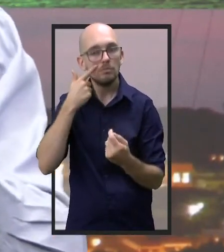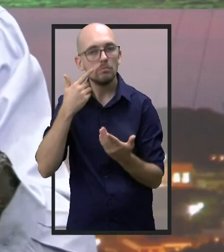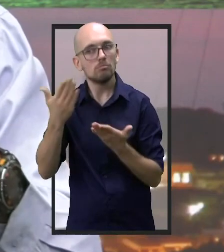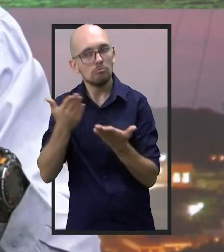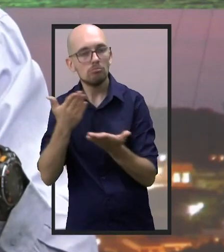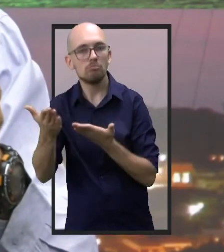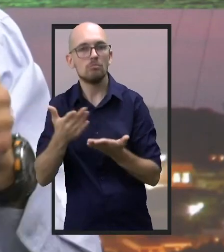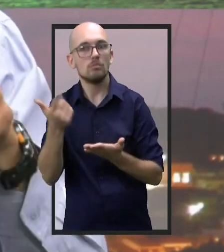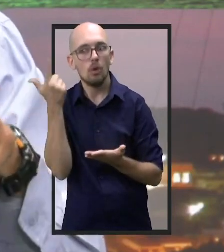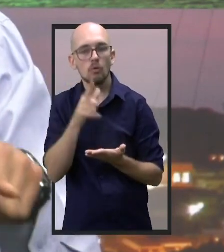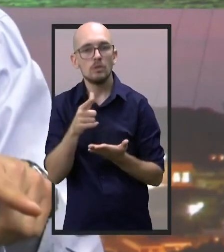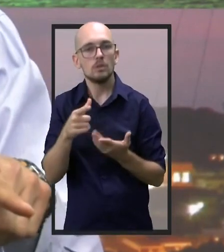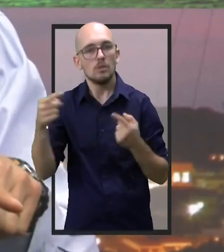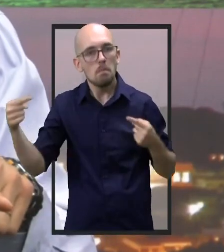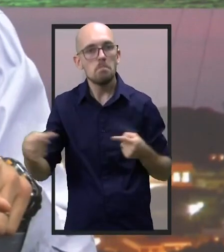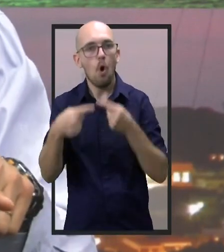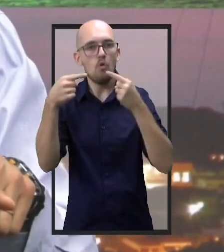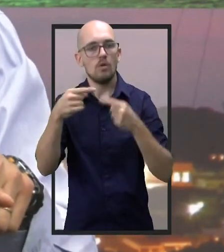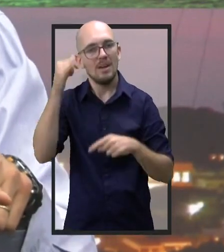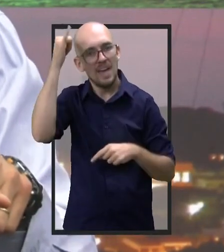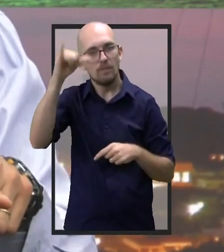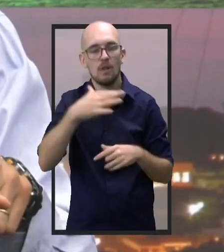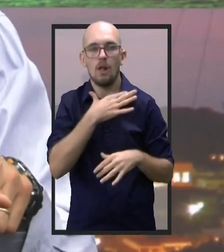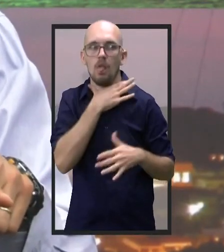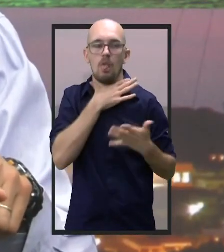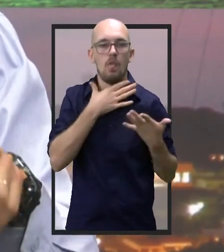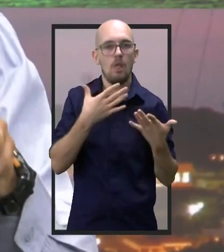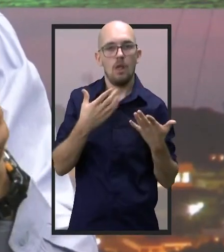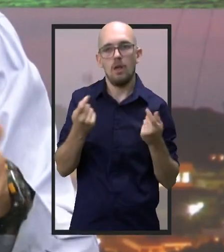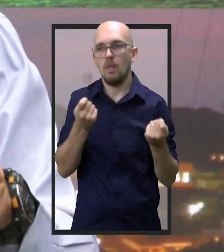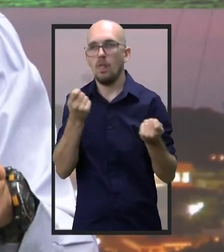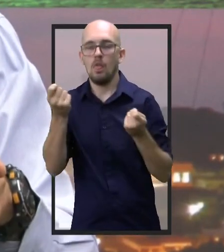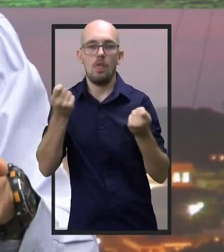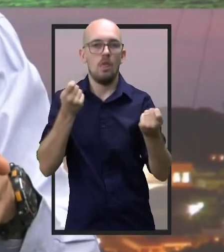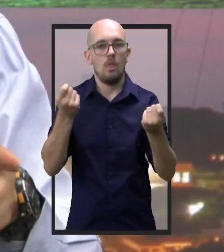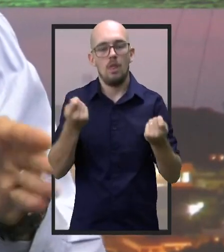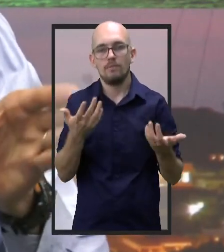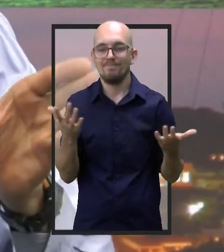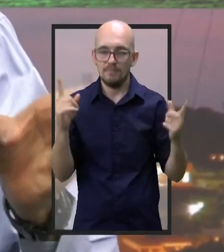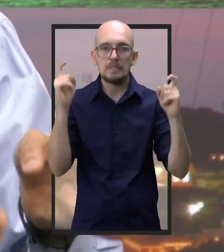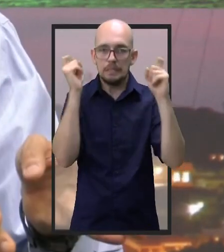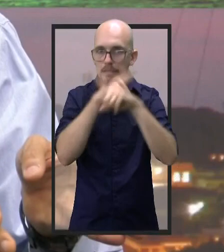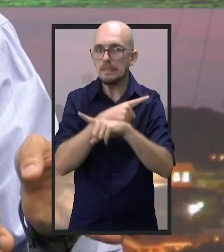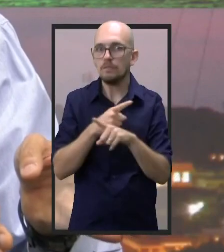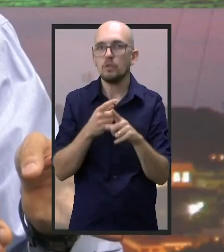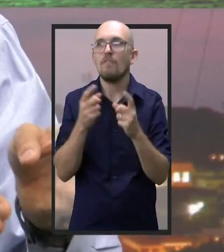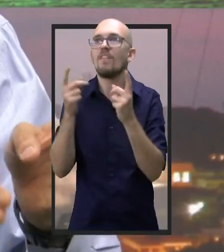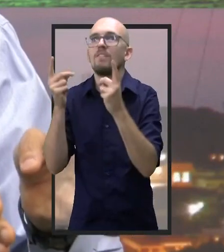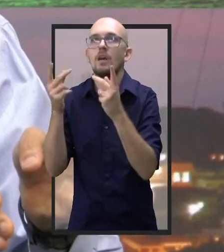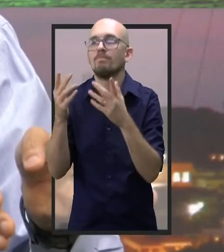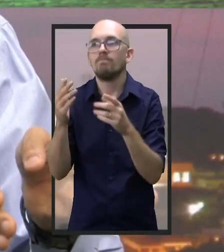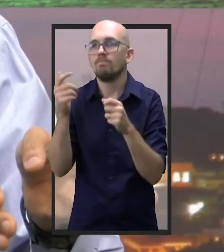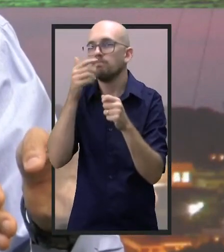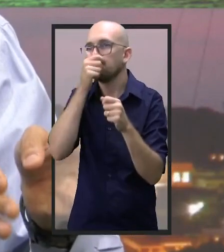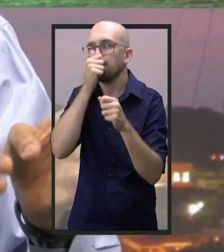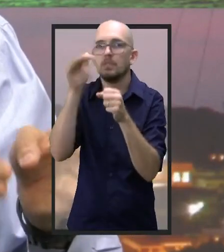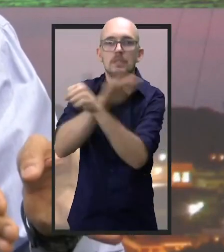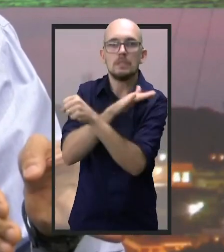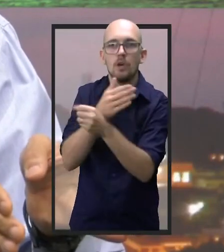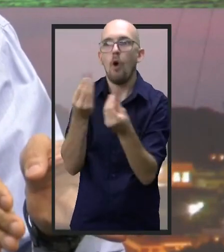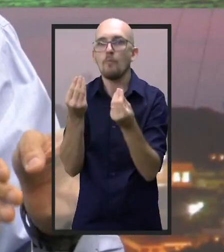numa ação eficaz e a gente saia desse sufoco que nós estamos. Por isso eu falo, a ação que mais